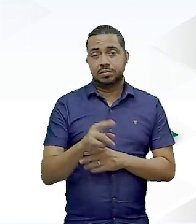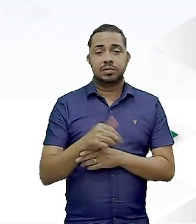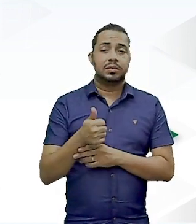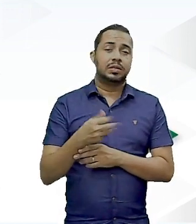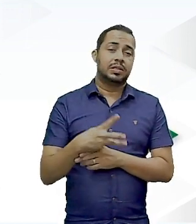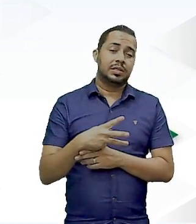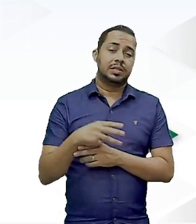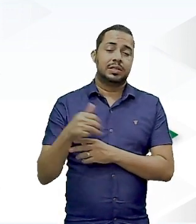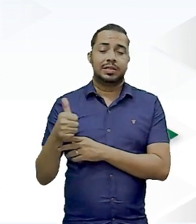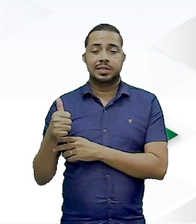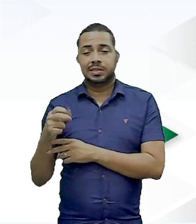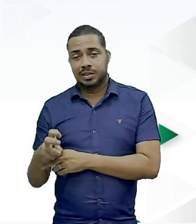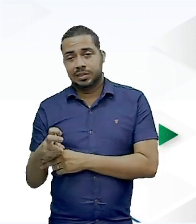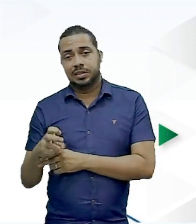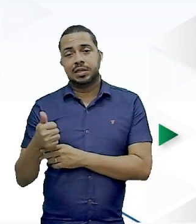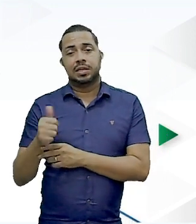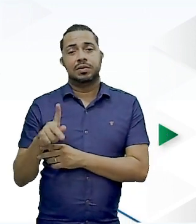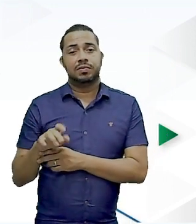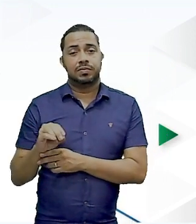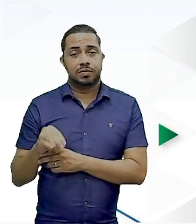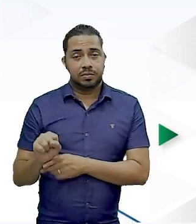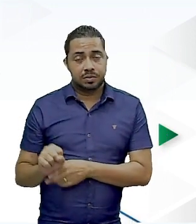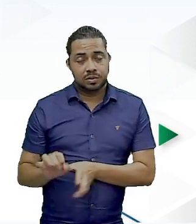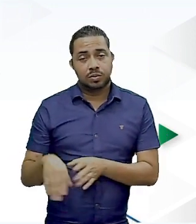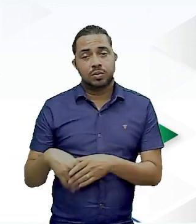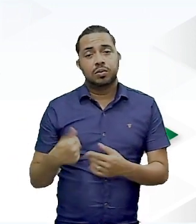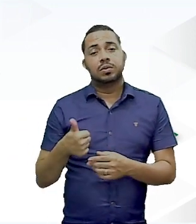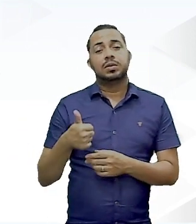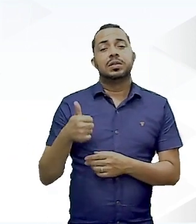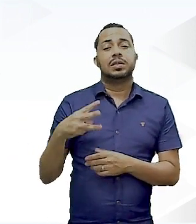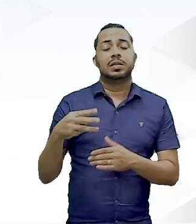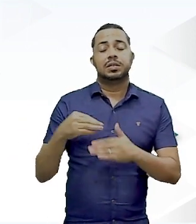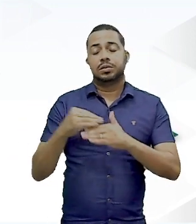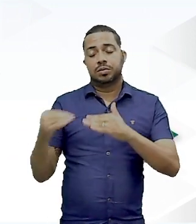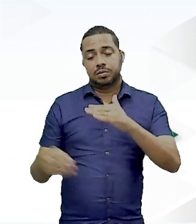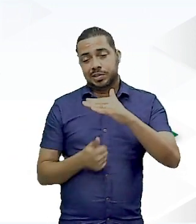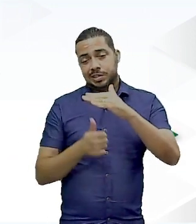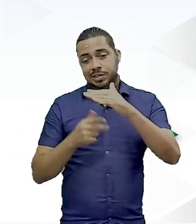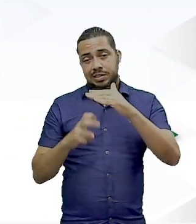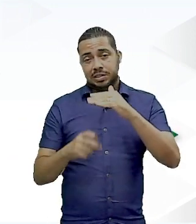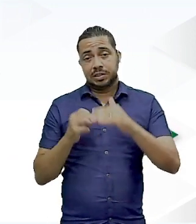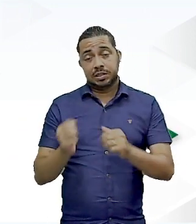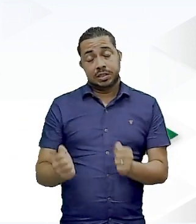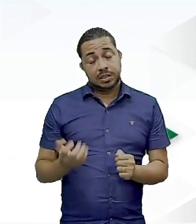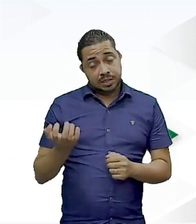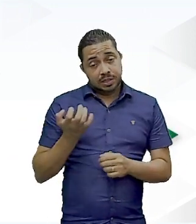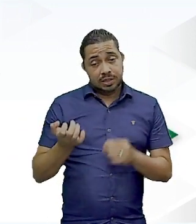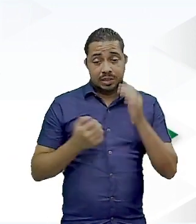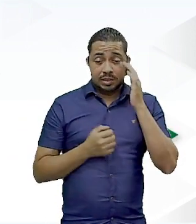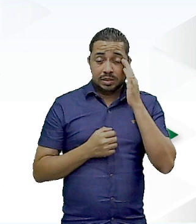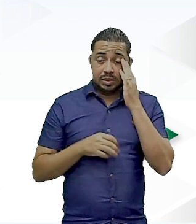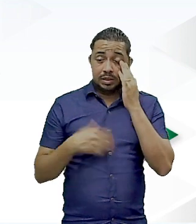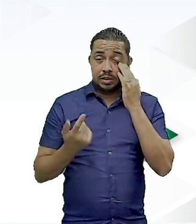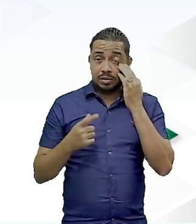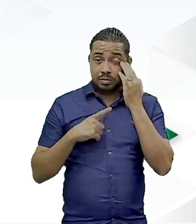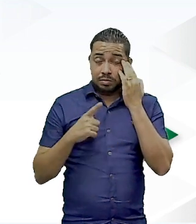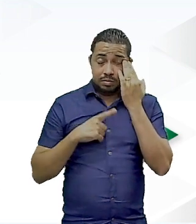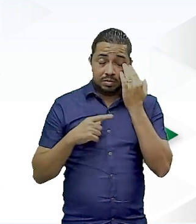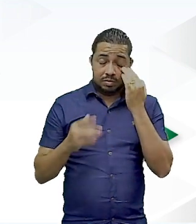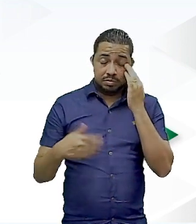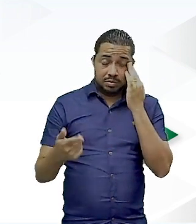13 quinzeavos, tá bom? Ou 13 sobre 15, se você quiser assim chamar. Então vamos lá para a